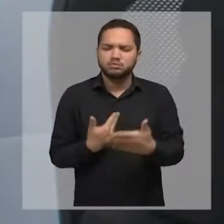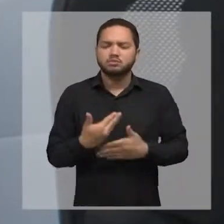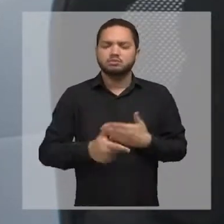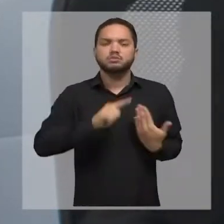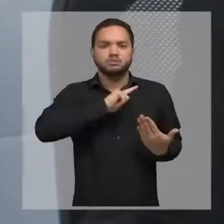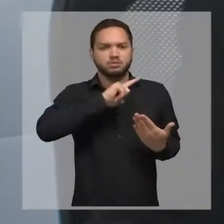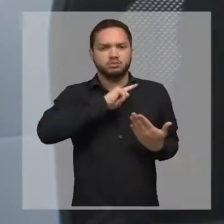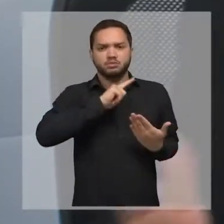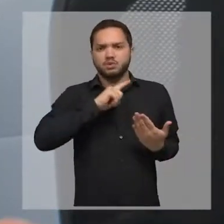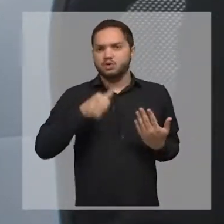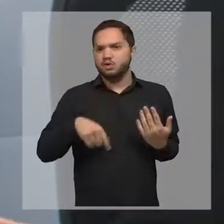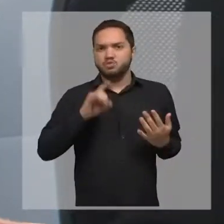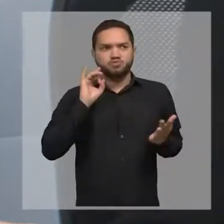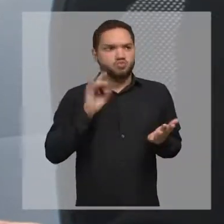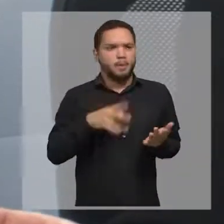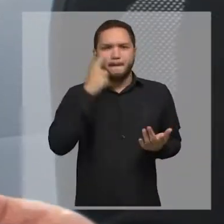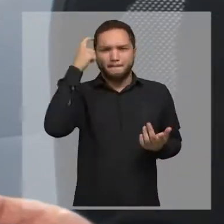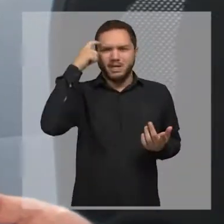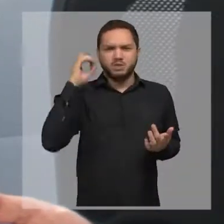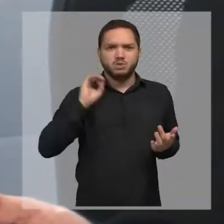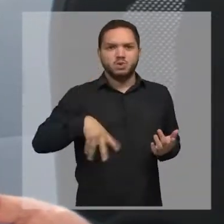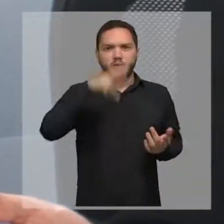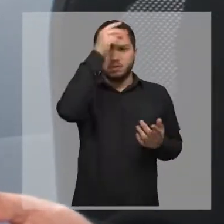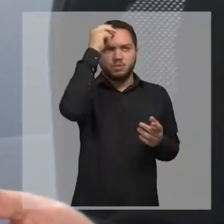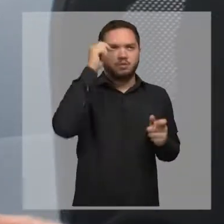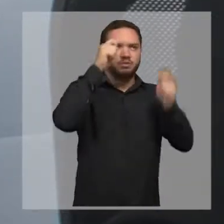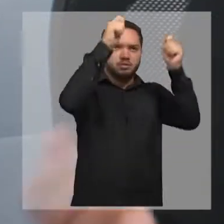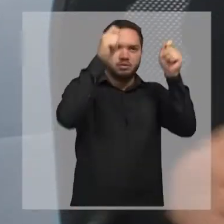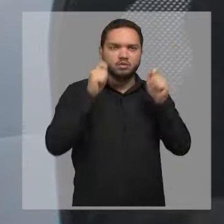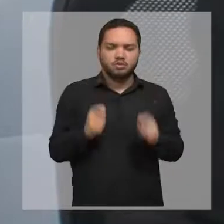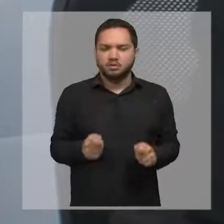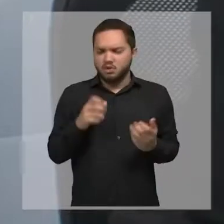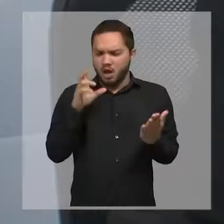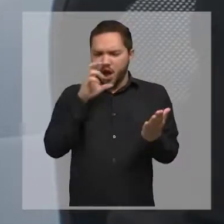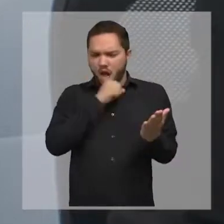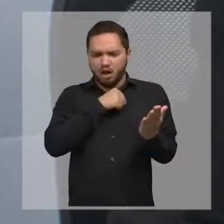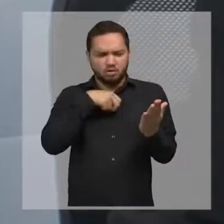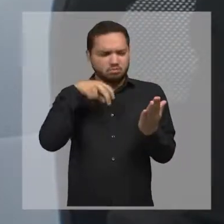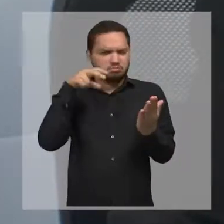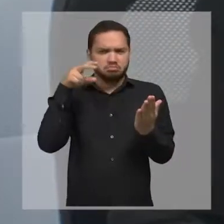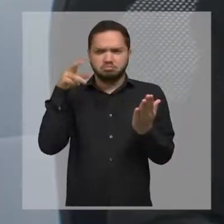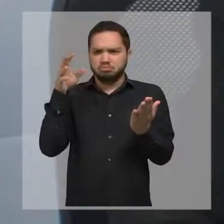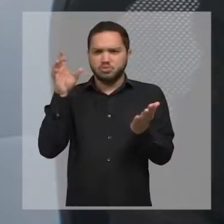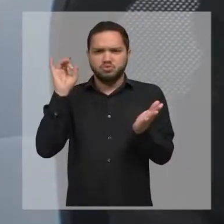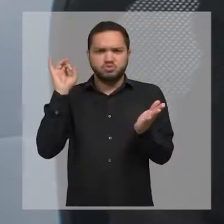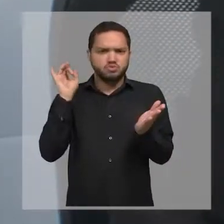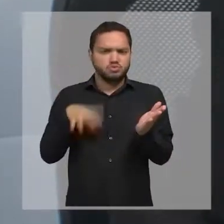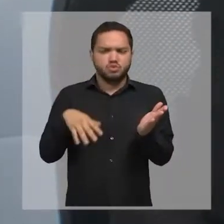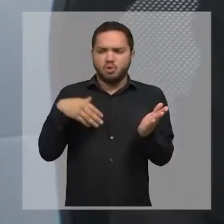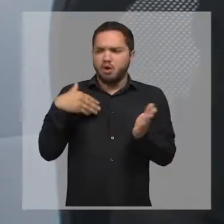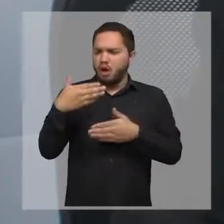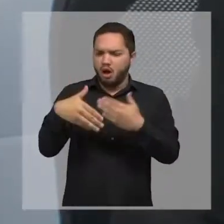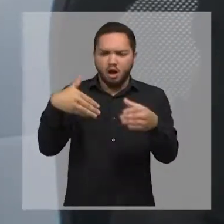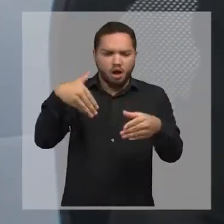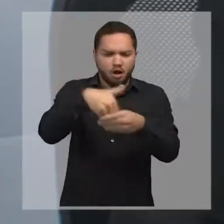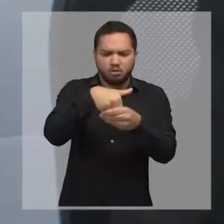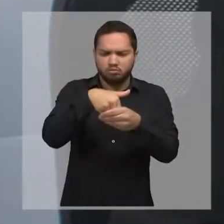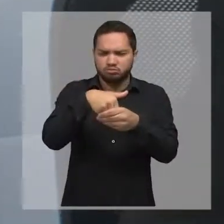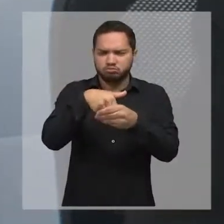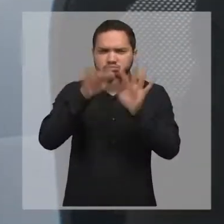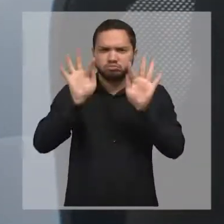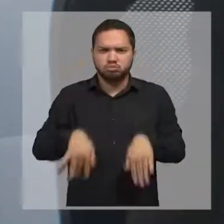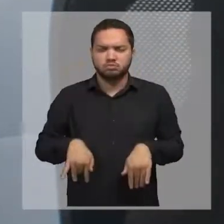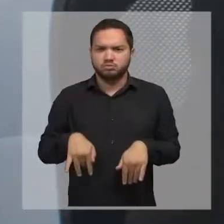que literalmente chega da Prefeitura de Fortaleza, que é rapidamente feito o trâmite